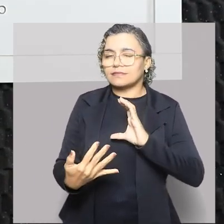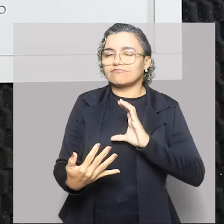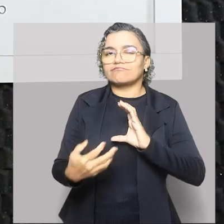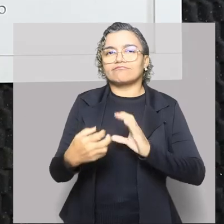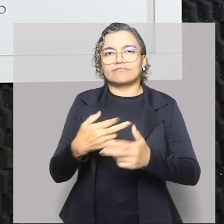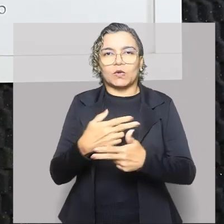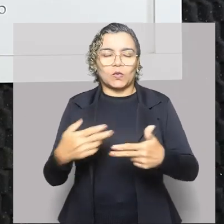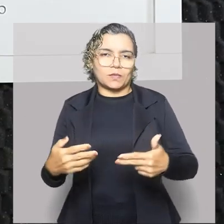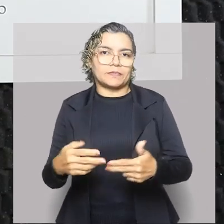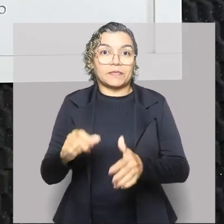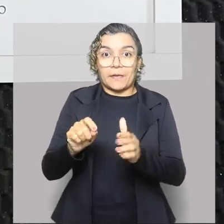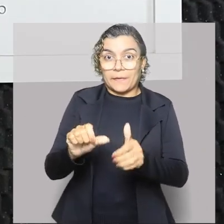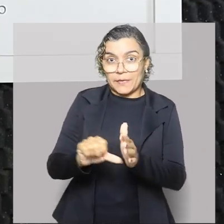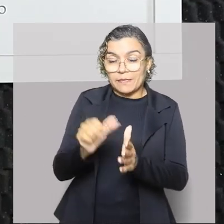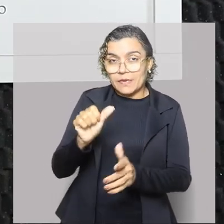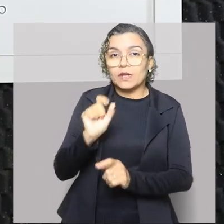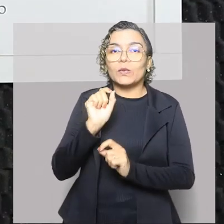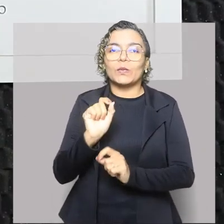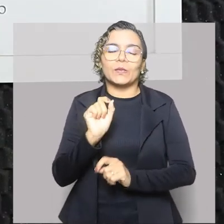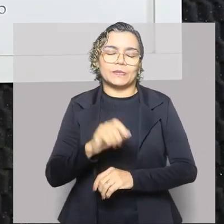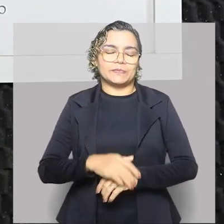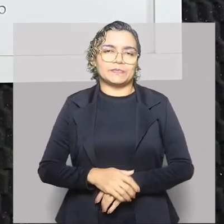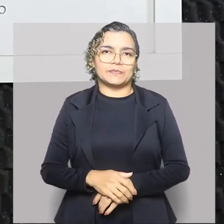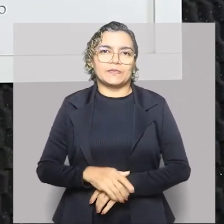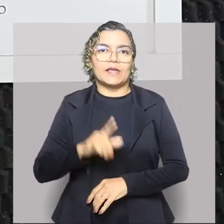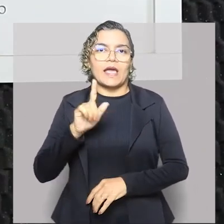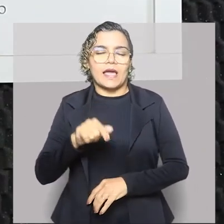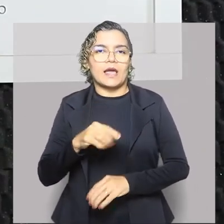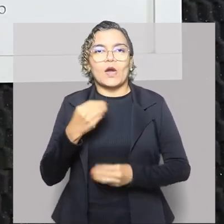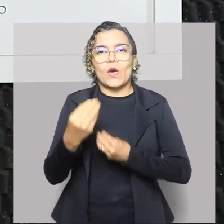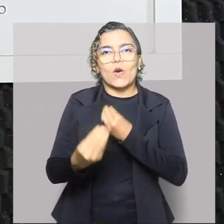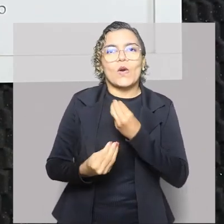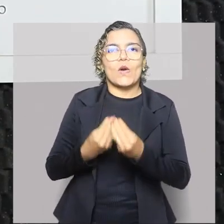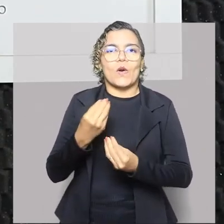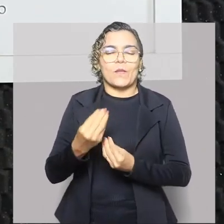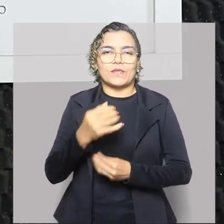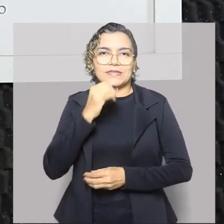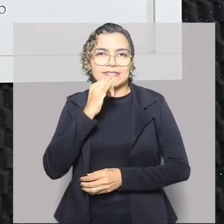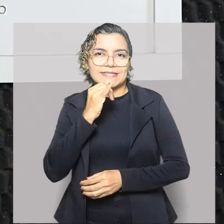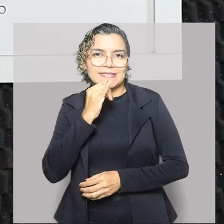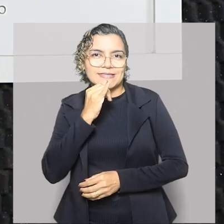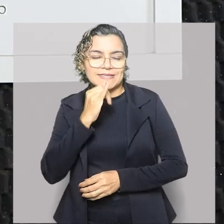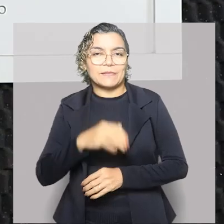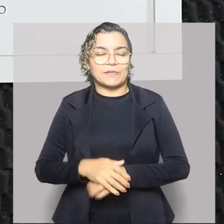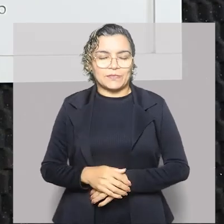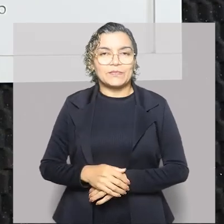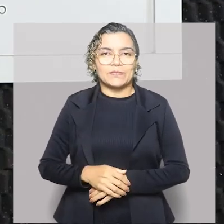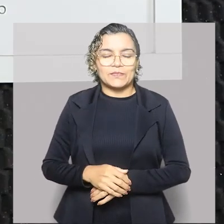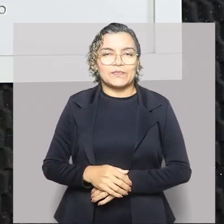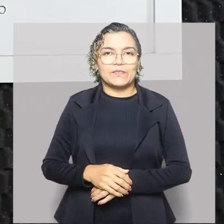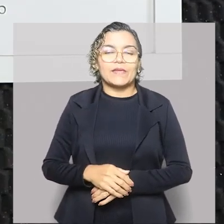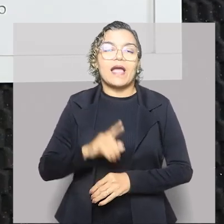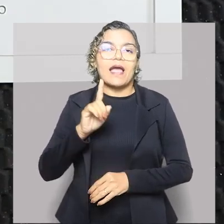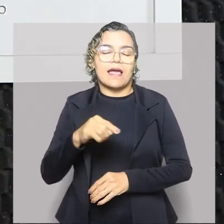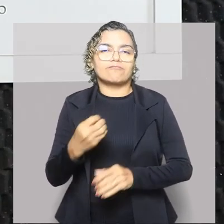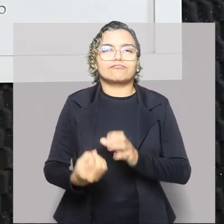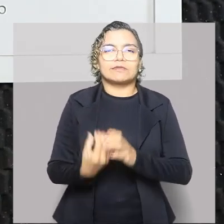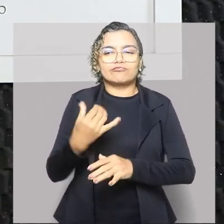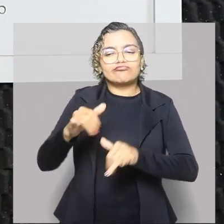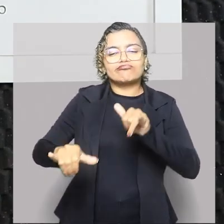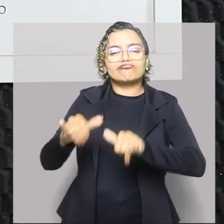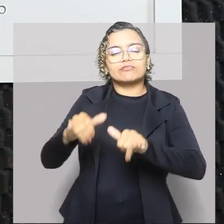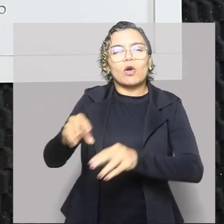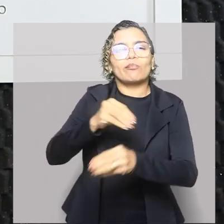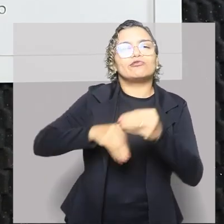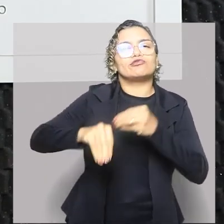compartilhadas. A primeira que a gente colocou foi a composição química desses organismos. Eu estou dizendo para vocês